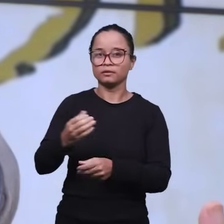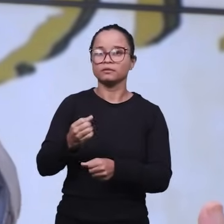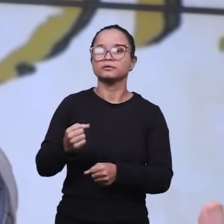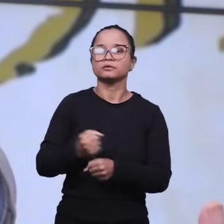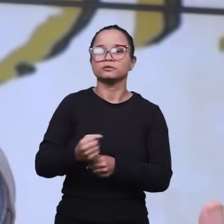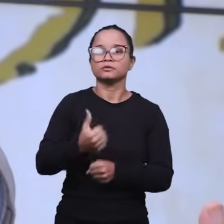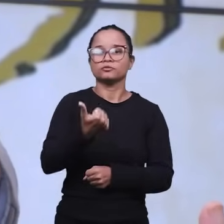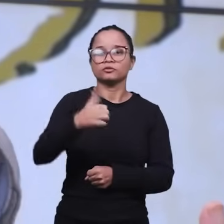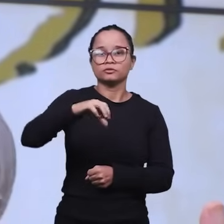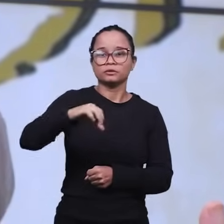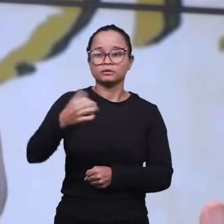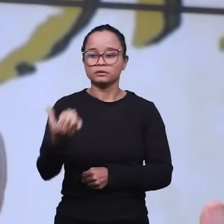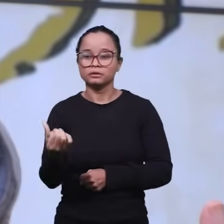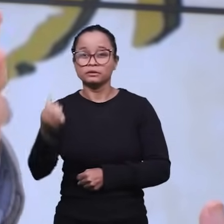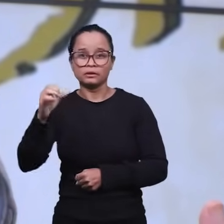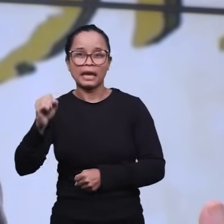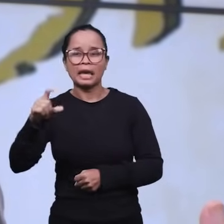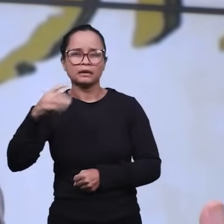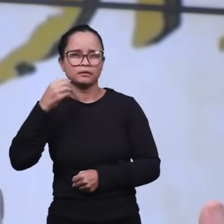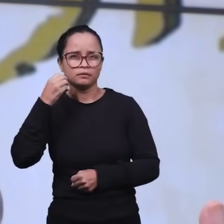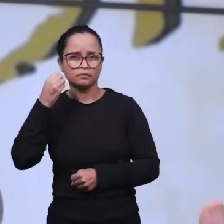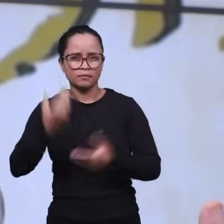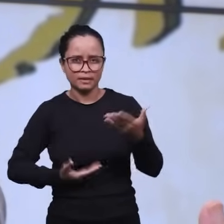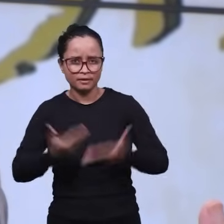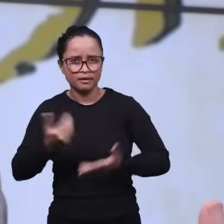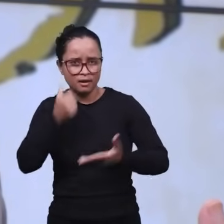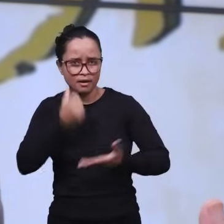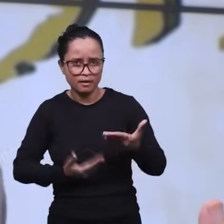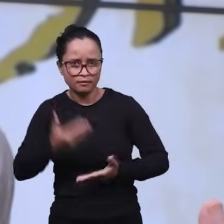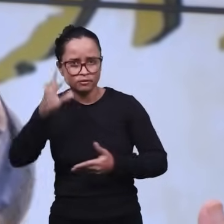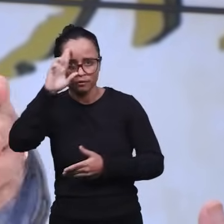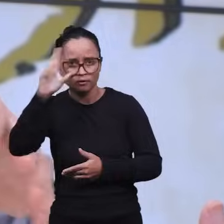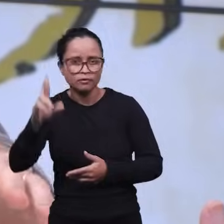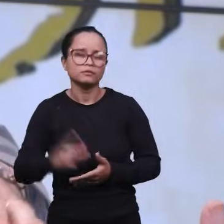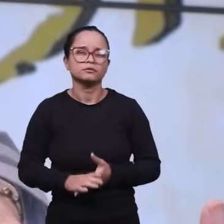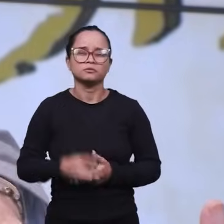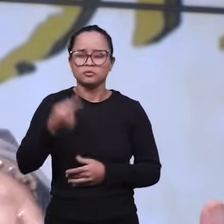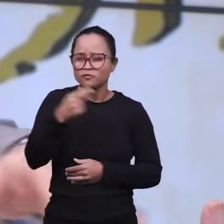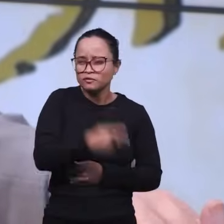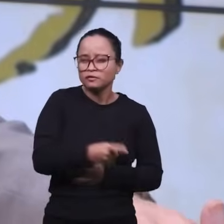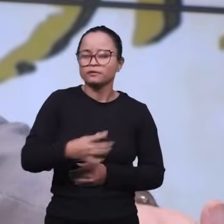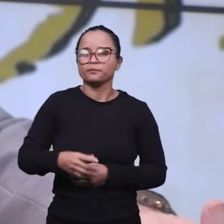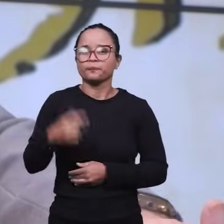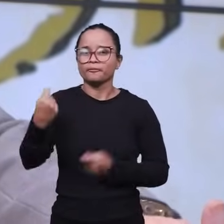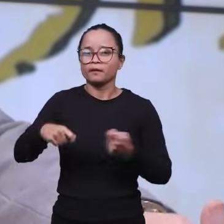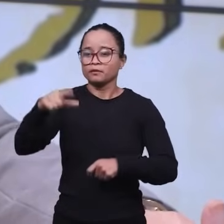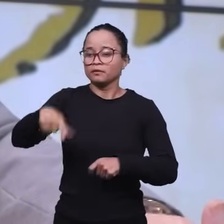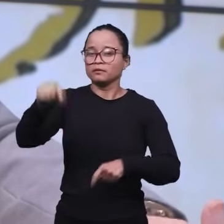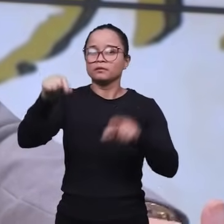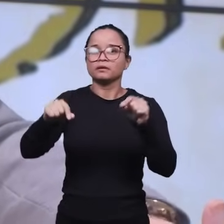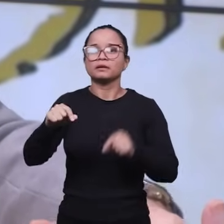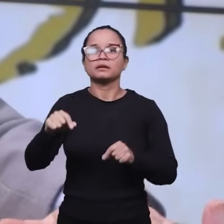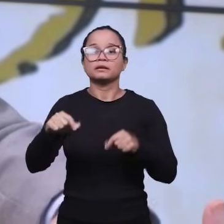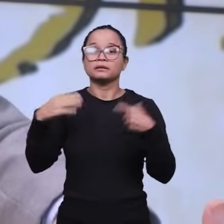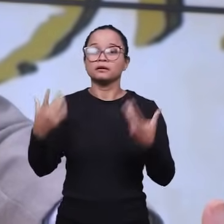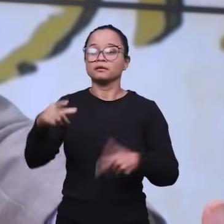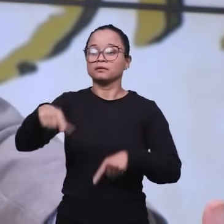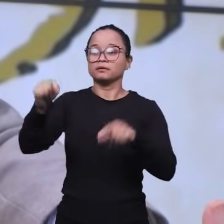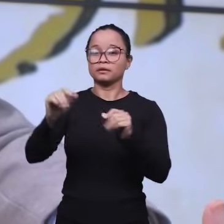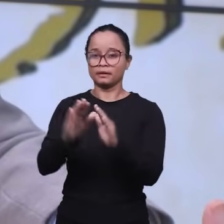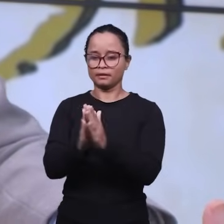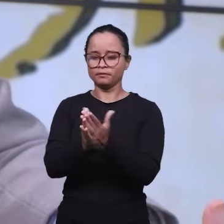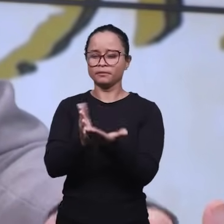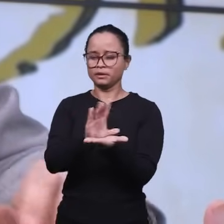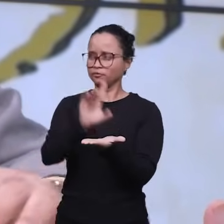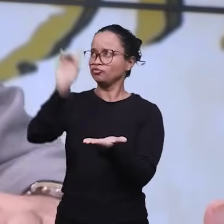uma serva do Senhor, que tinha uma experiência com o Senhor muito profunda, e ela precisava tomar uma decisão, e o que ela tinha na mão na hora de tomar a decisão